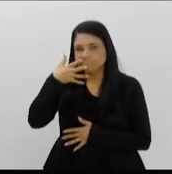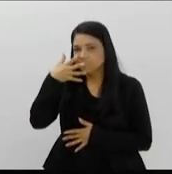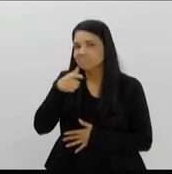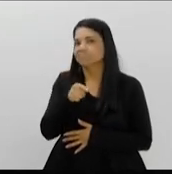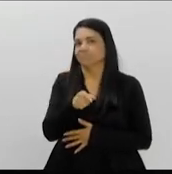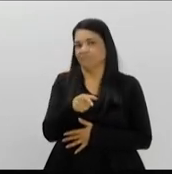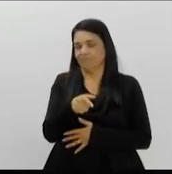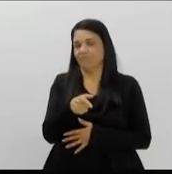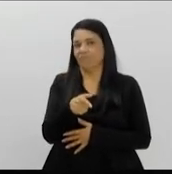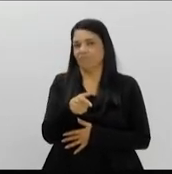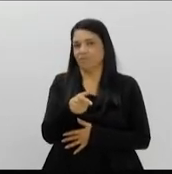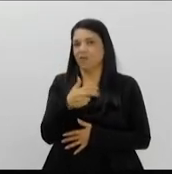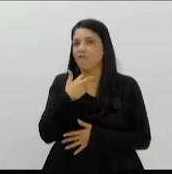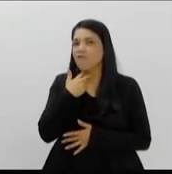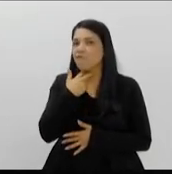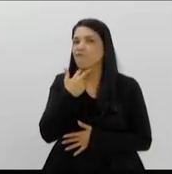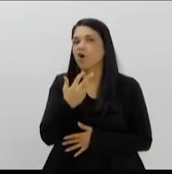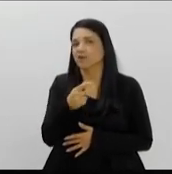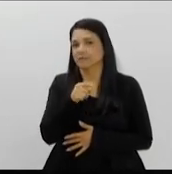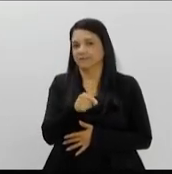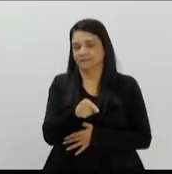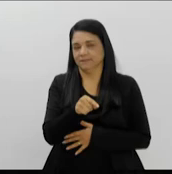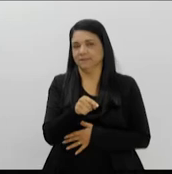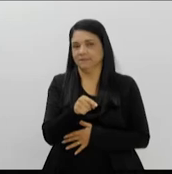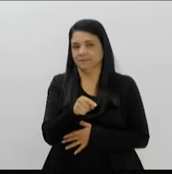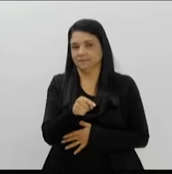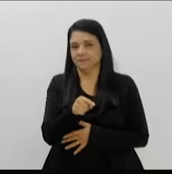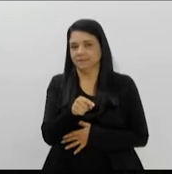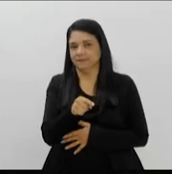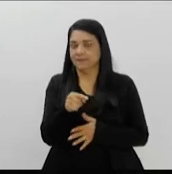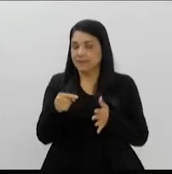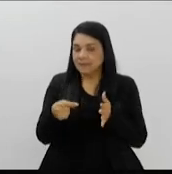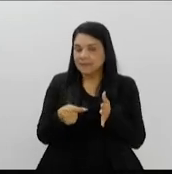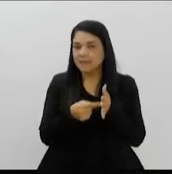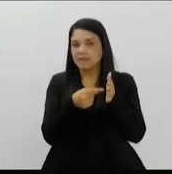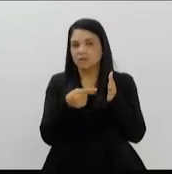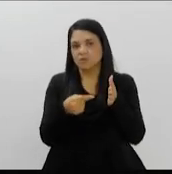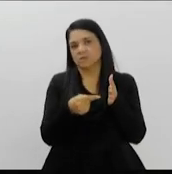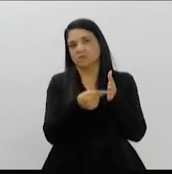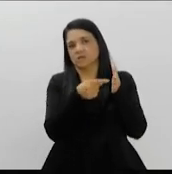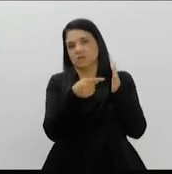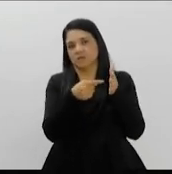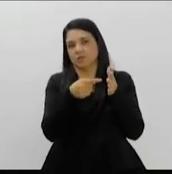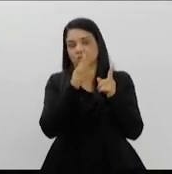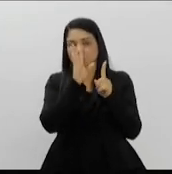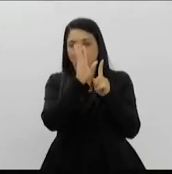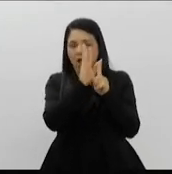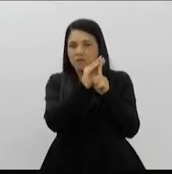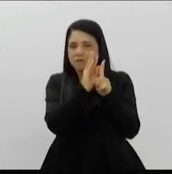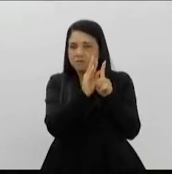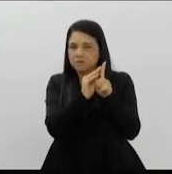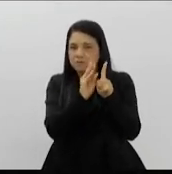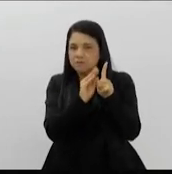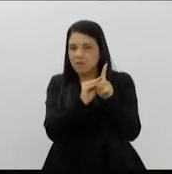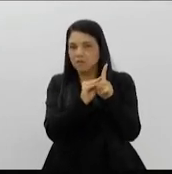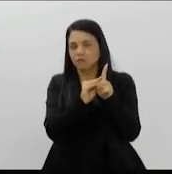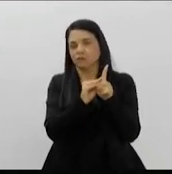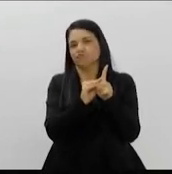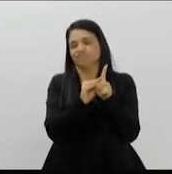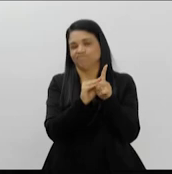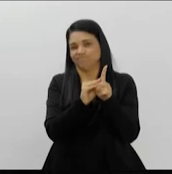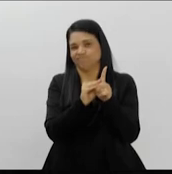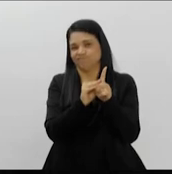mulheres que estão denunciando o assédio que elas